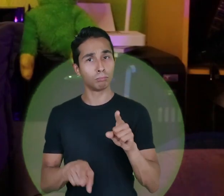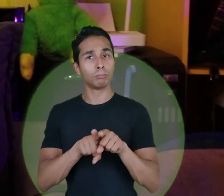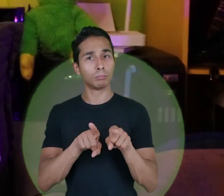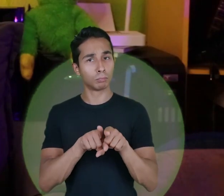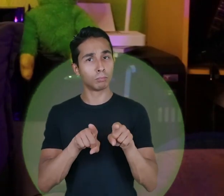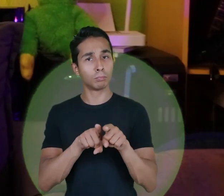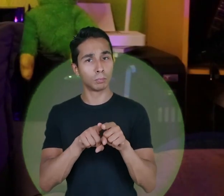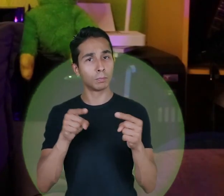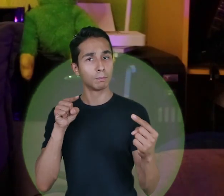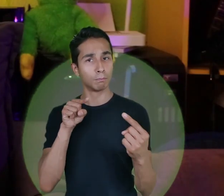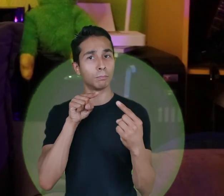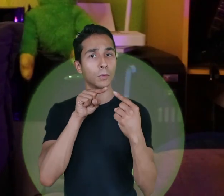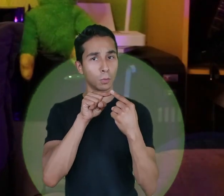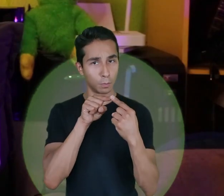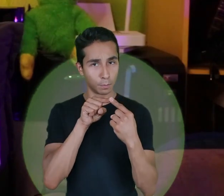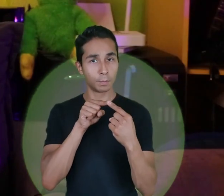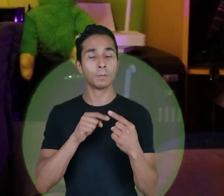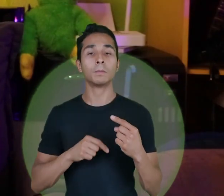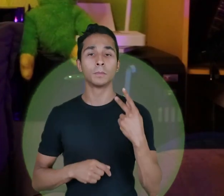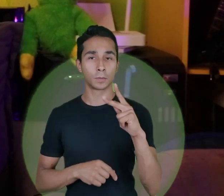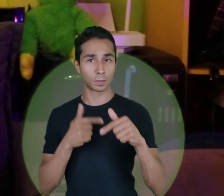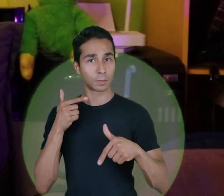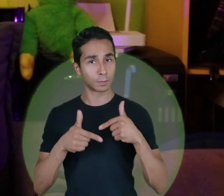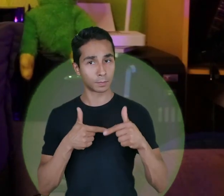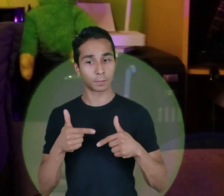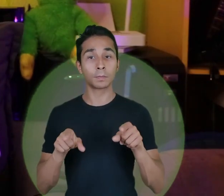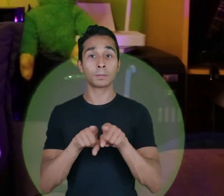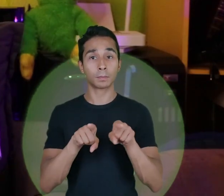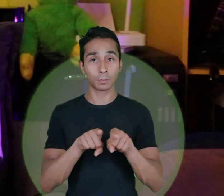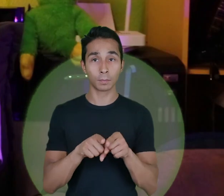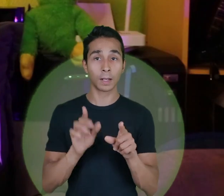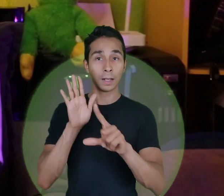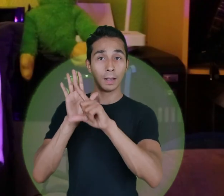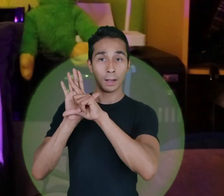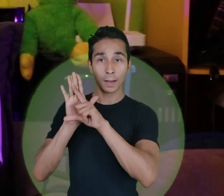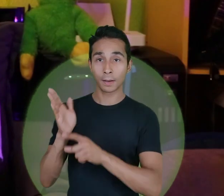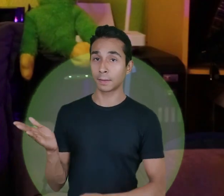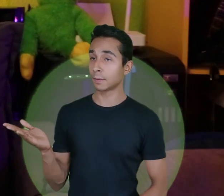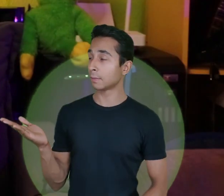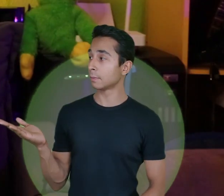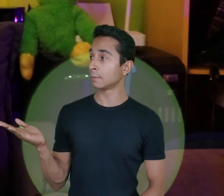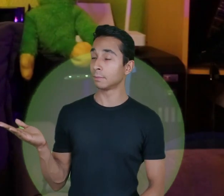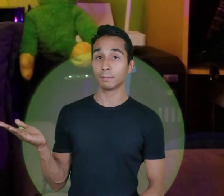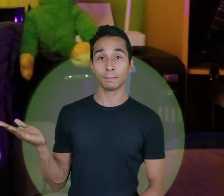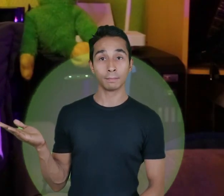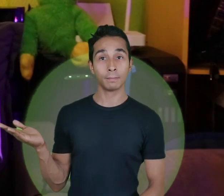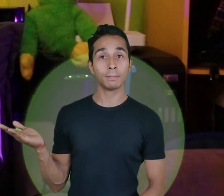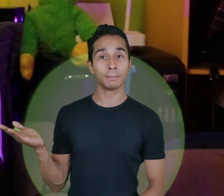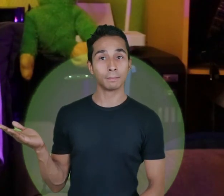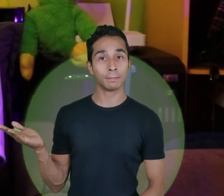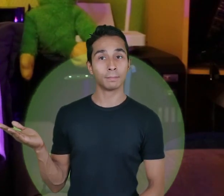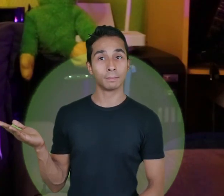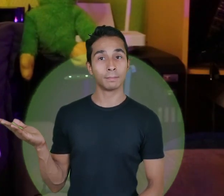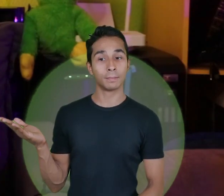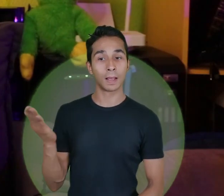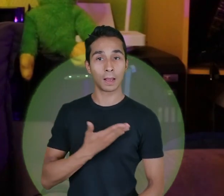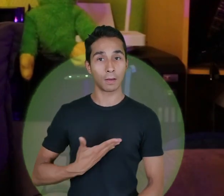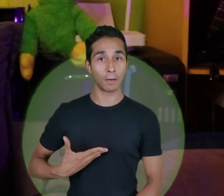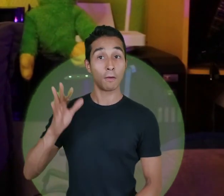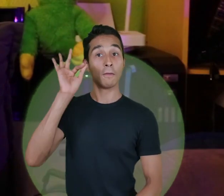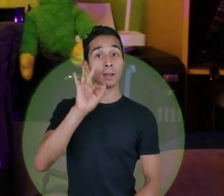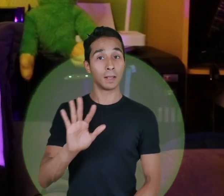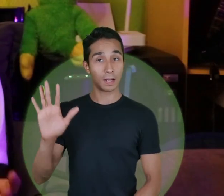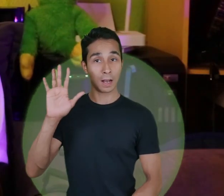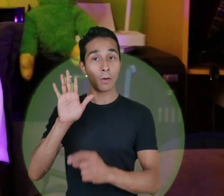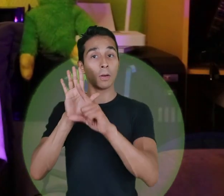que mais se aplica para o seu caso, né, para onde você está morando. A gente tem a Lei de Incentivo à Cultura, né, que é esse âmbito mais